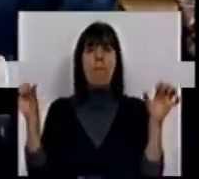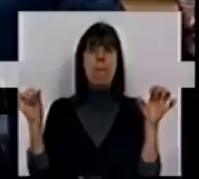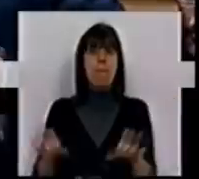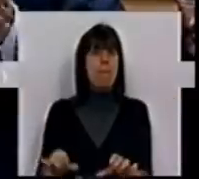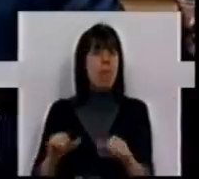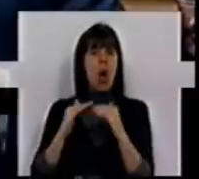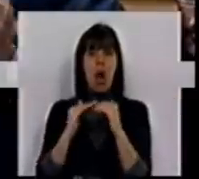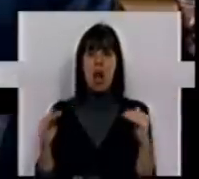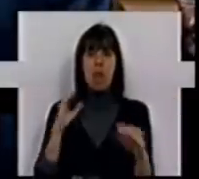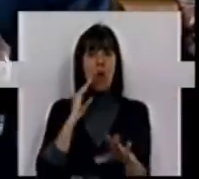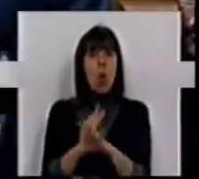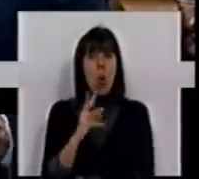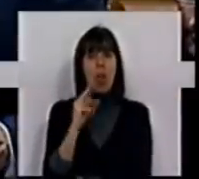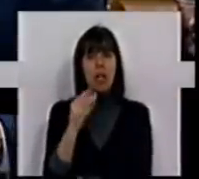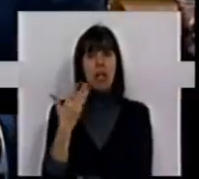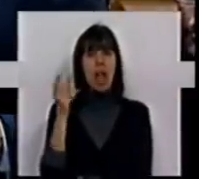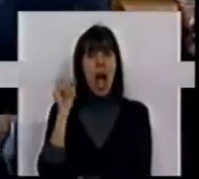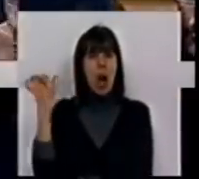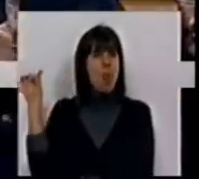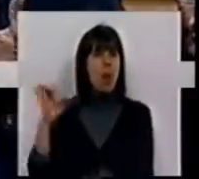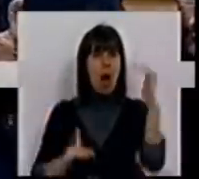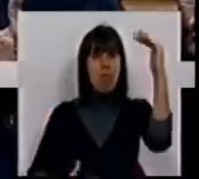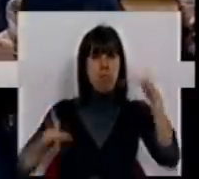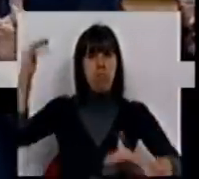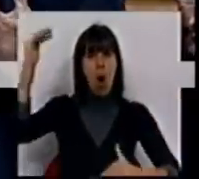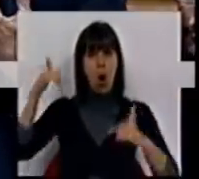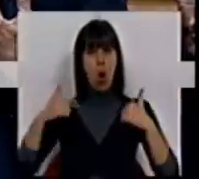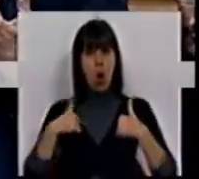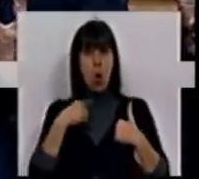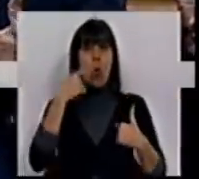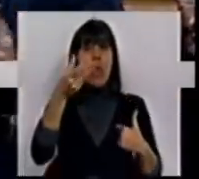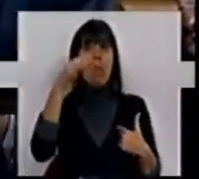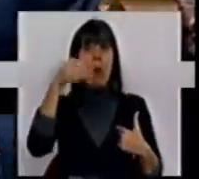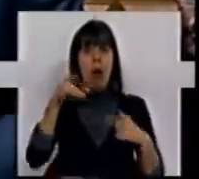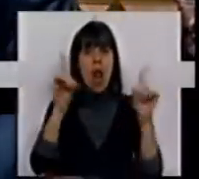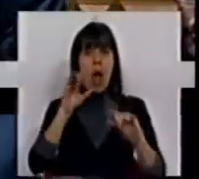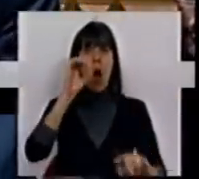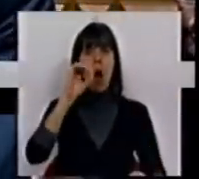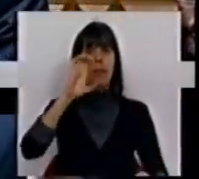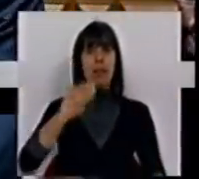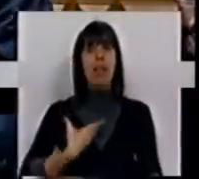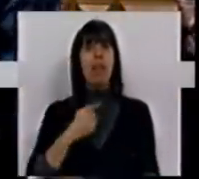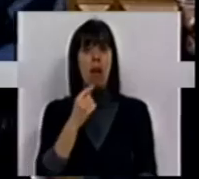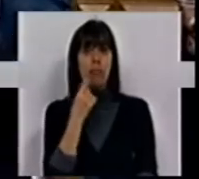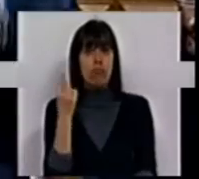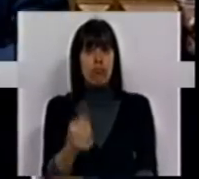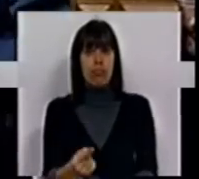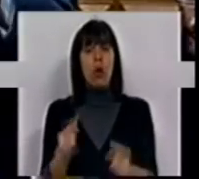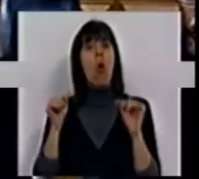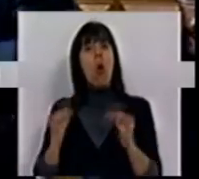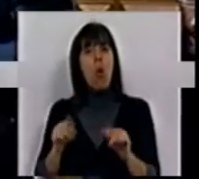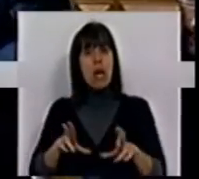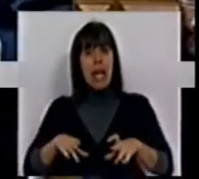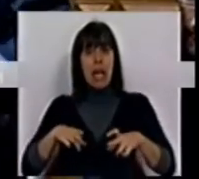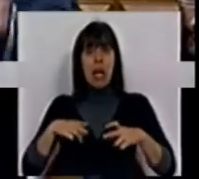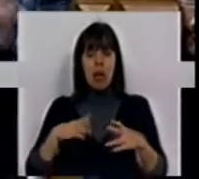pior nível dos últimos 30 anos. Não sou eu que digo, não é o PCP que afirma, é a OCDE. Ou seja, que hoje